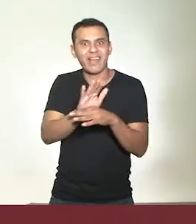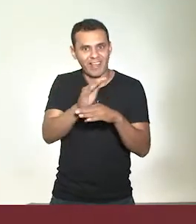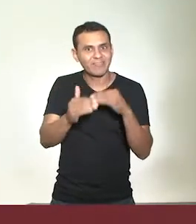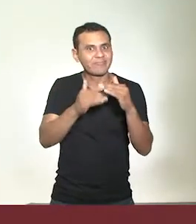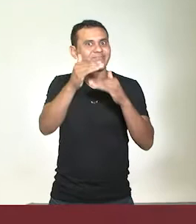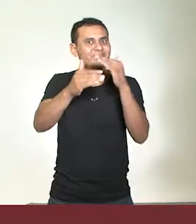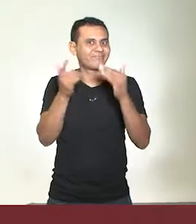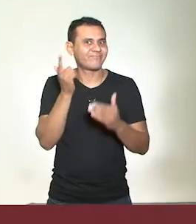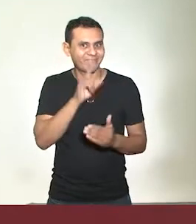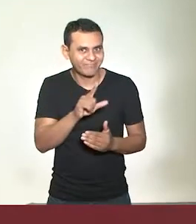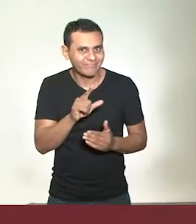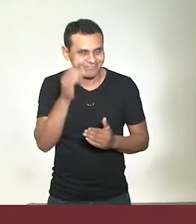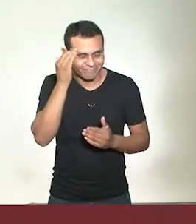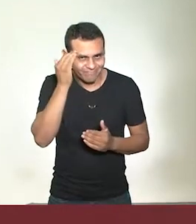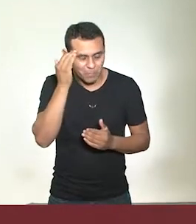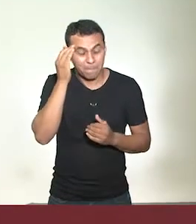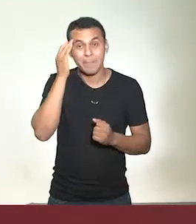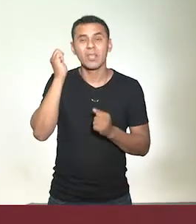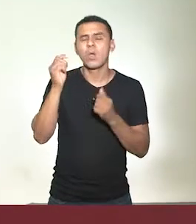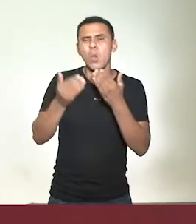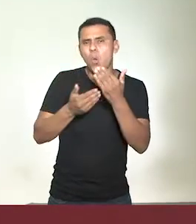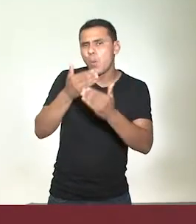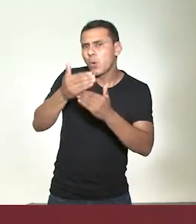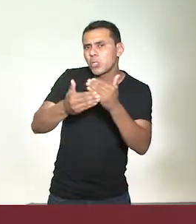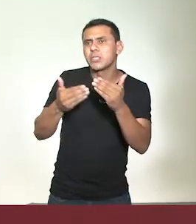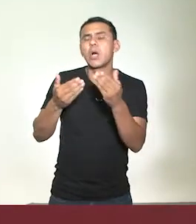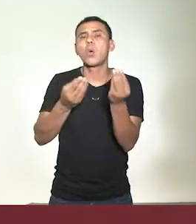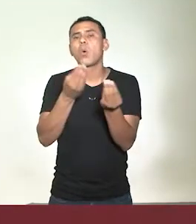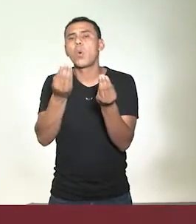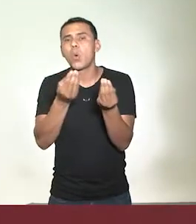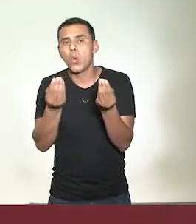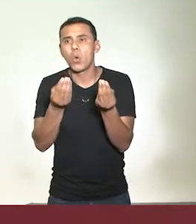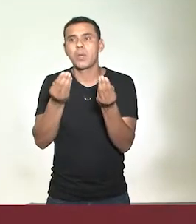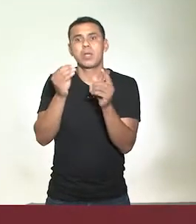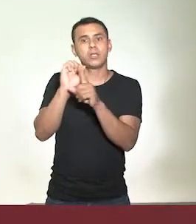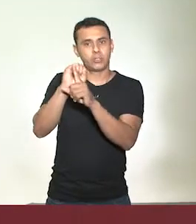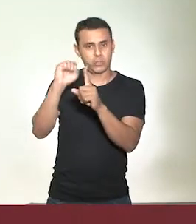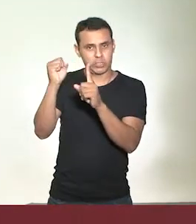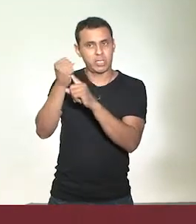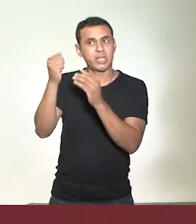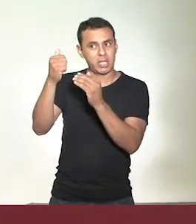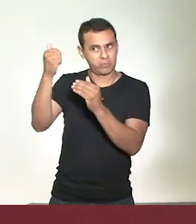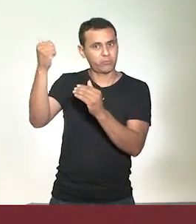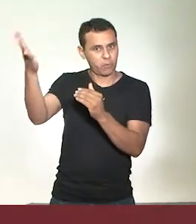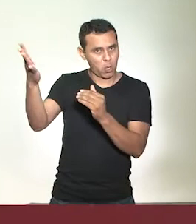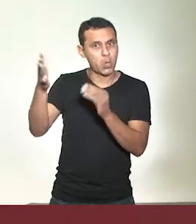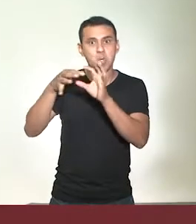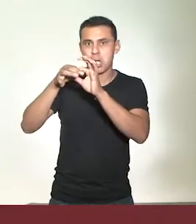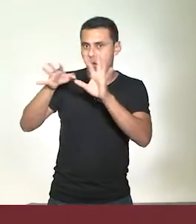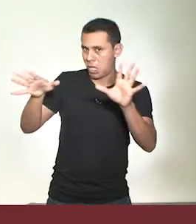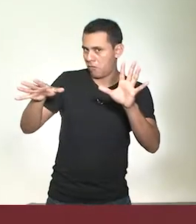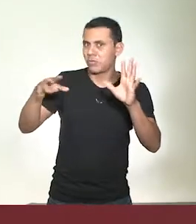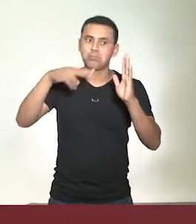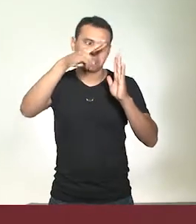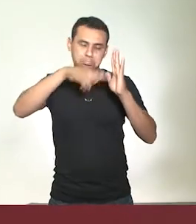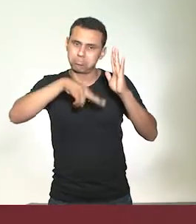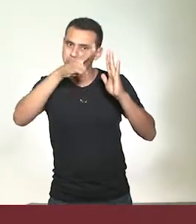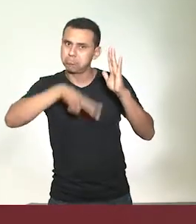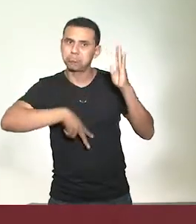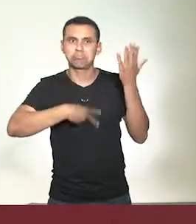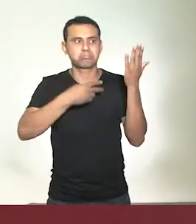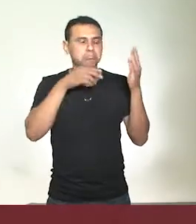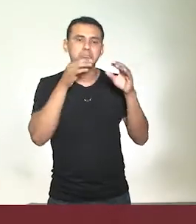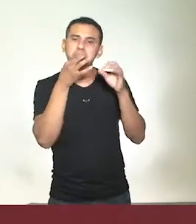E esse processo é feito pela sociedade externa através da consulta pública como eu falei